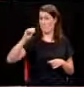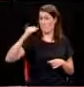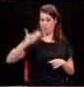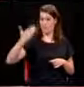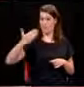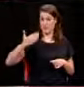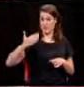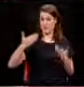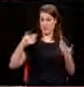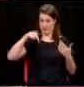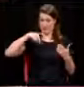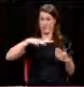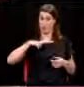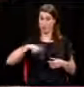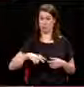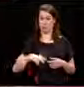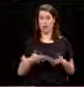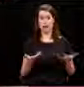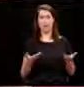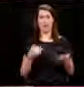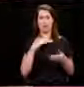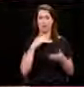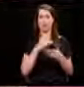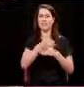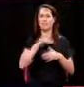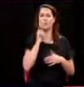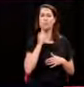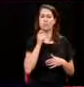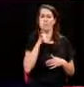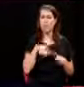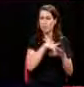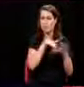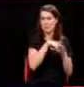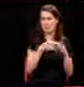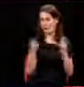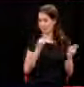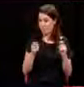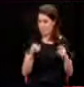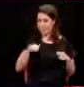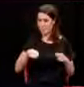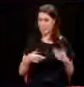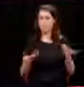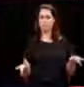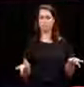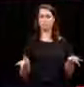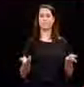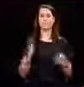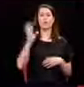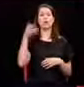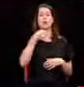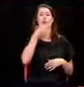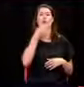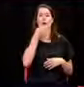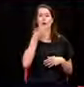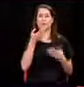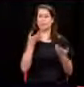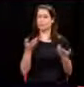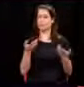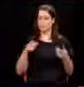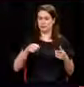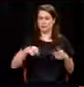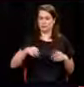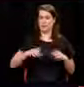que não é permitido hoje em dia, ou que não é possível. Quando se fala, por exemplo, nesta inovação que estamos a presenciar hoje,